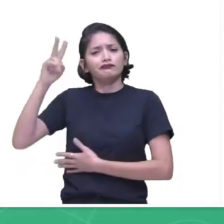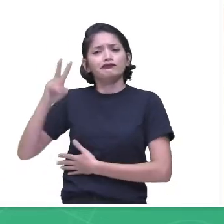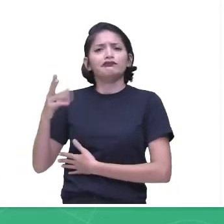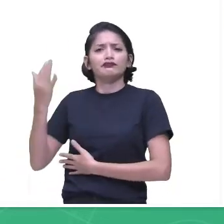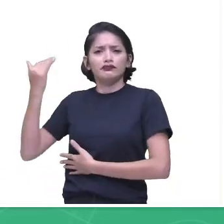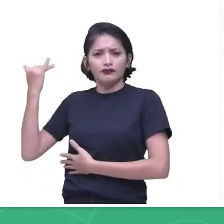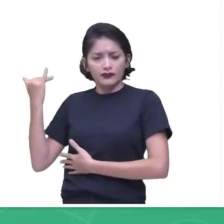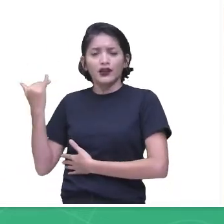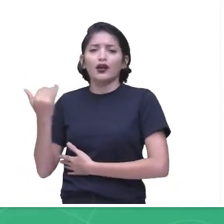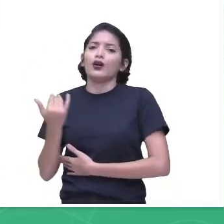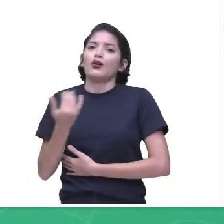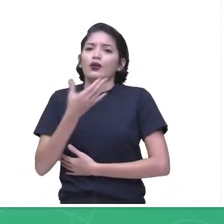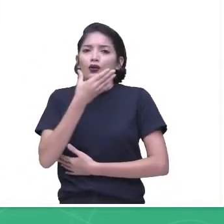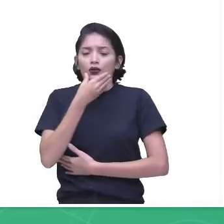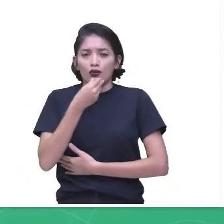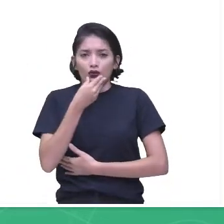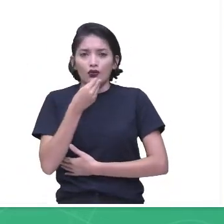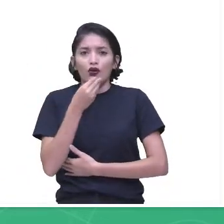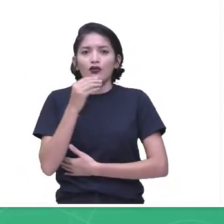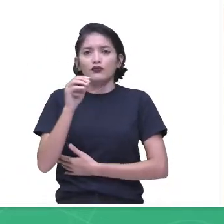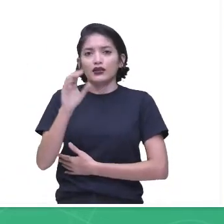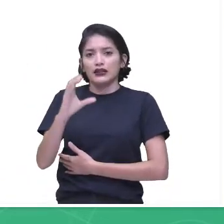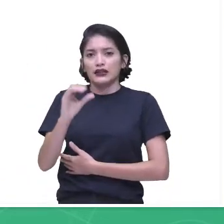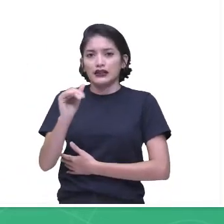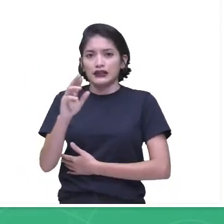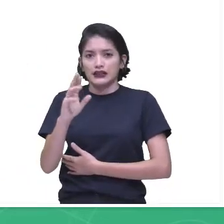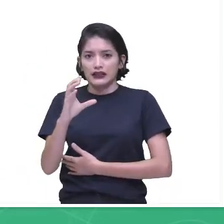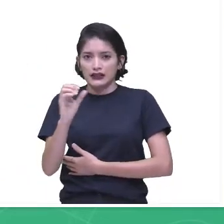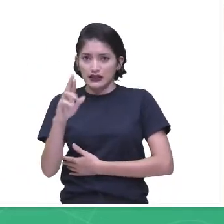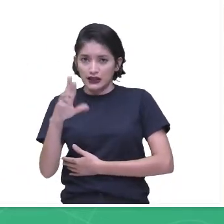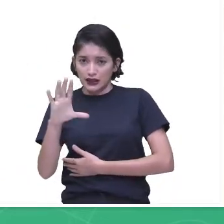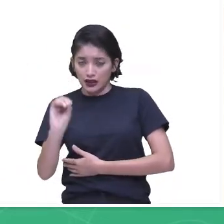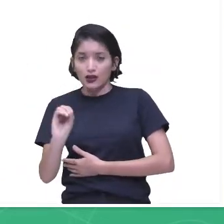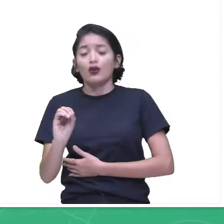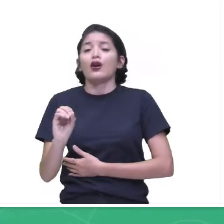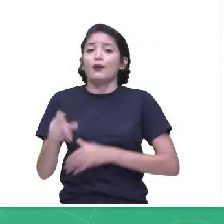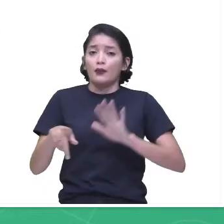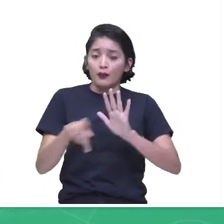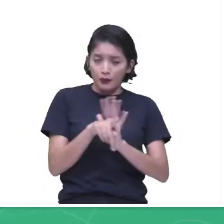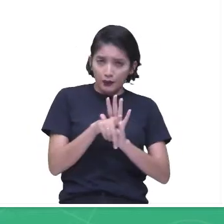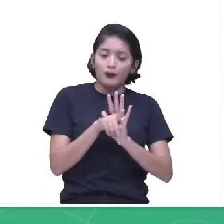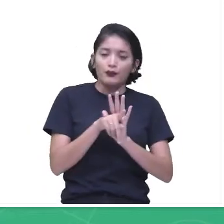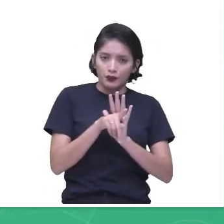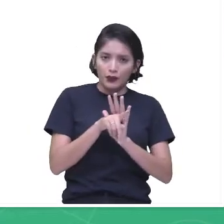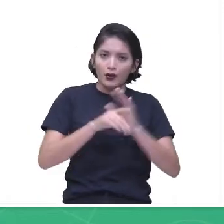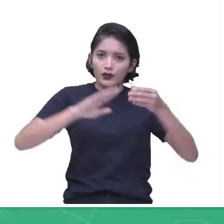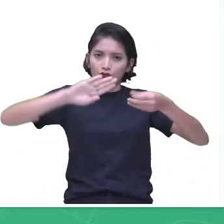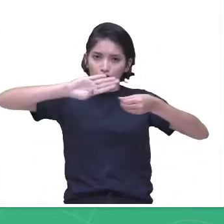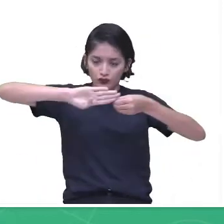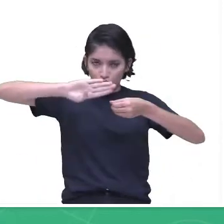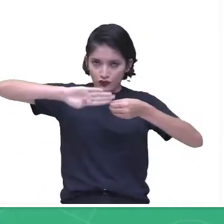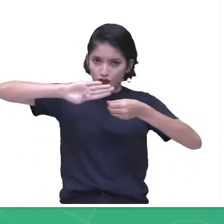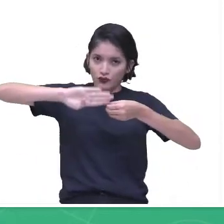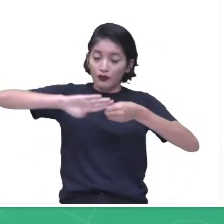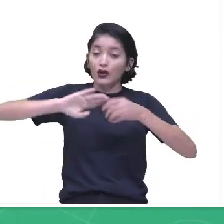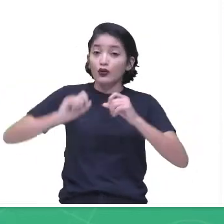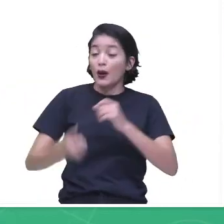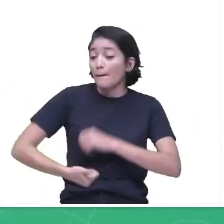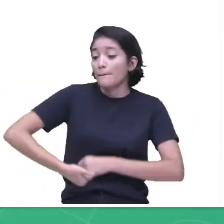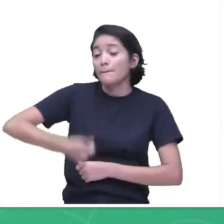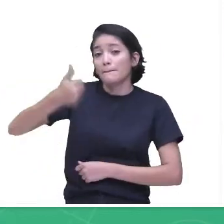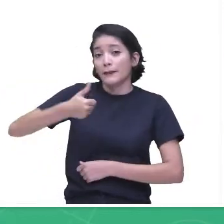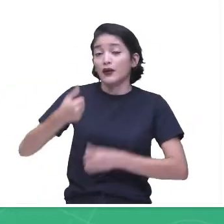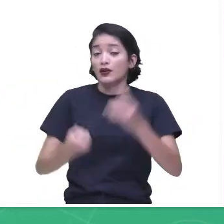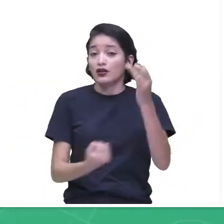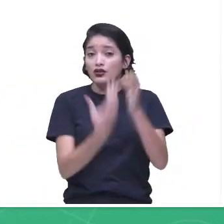Cícero o Grande, né, que era um rei persa, que dominou a Babilônia, segundo os historiadores, dizem que ele foi o primeiro a escrever a